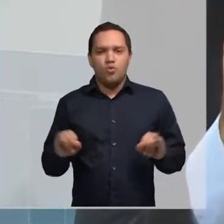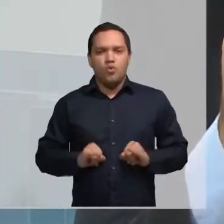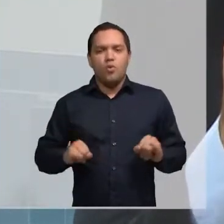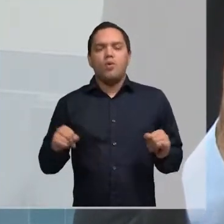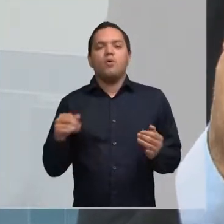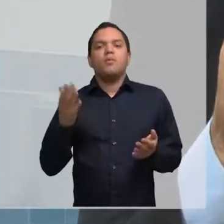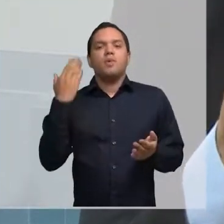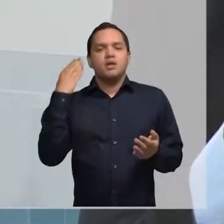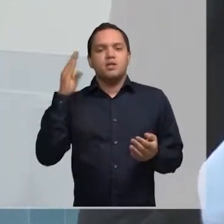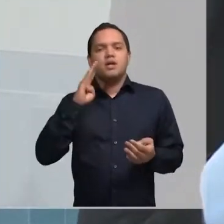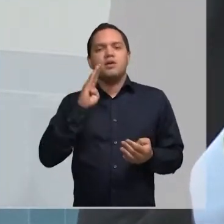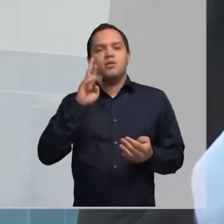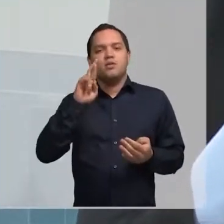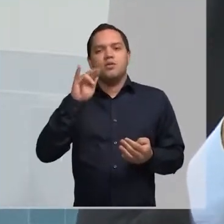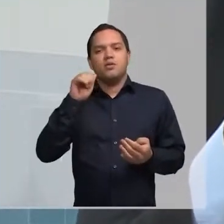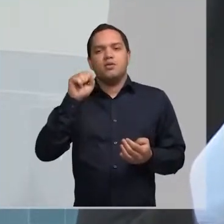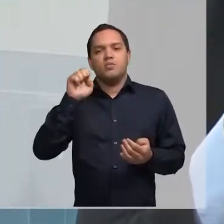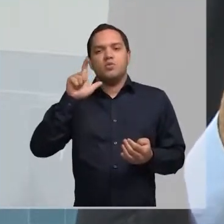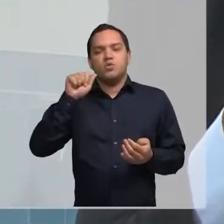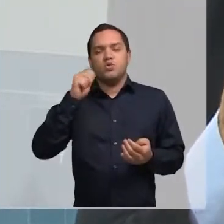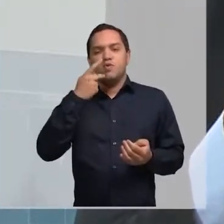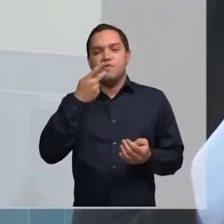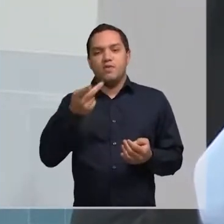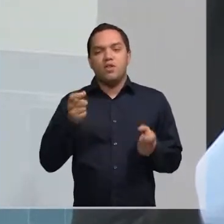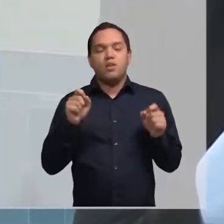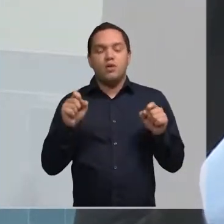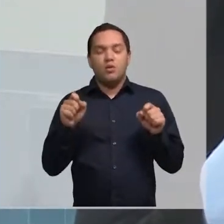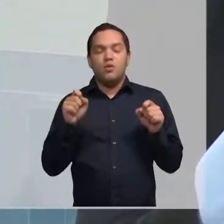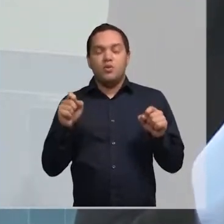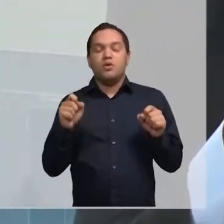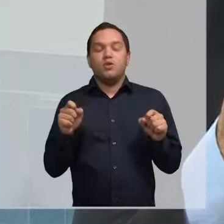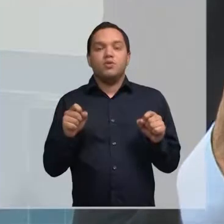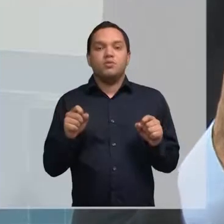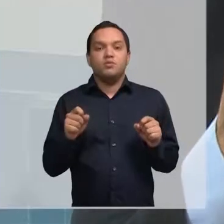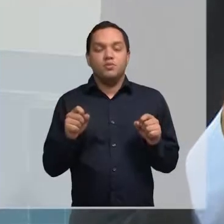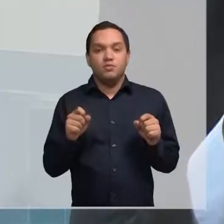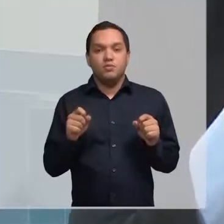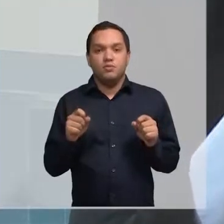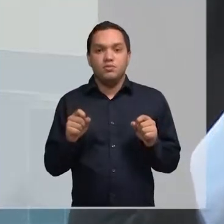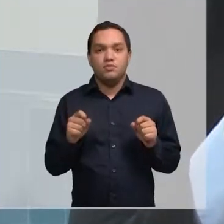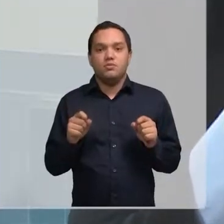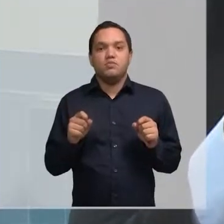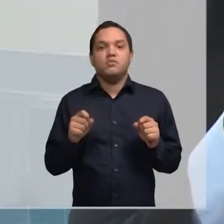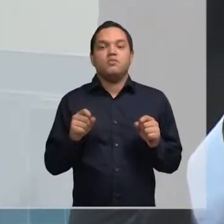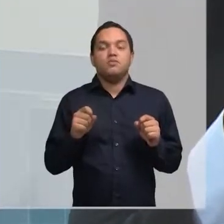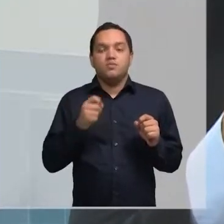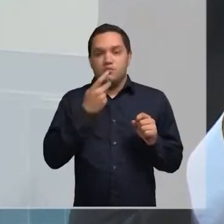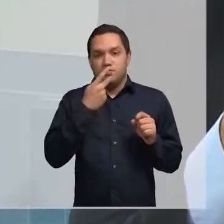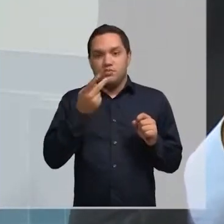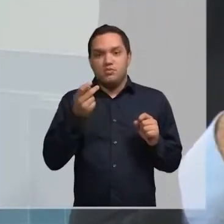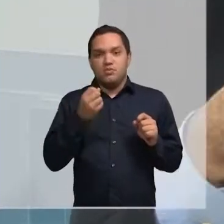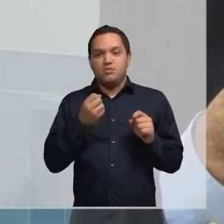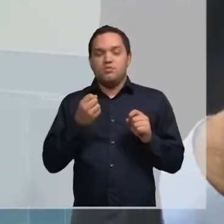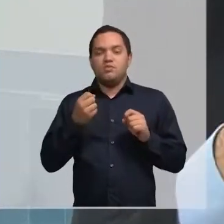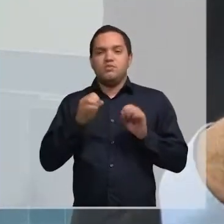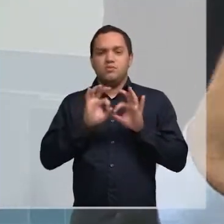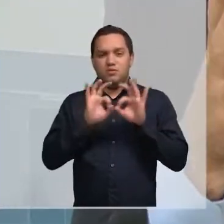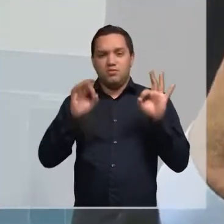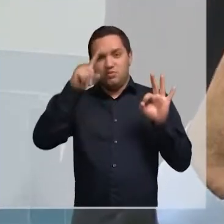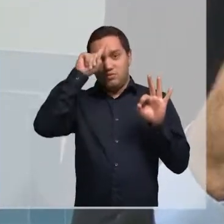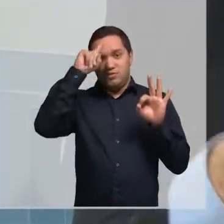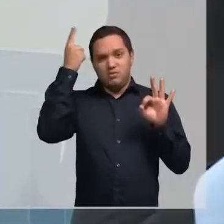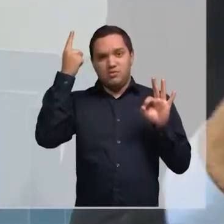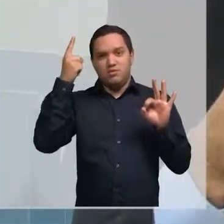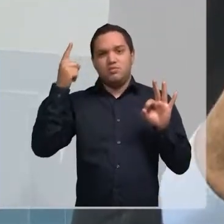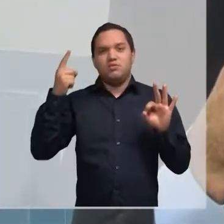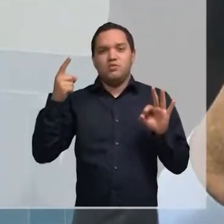frase, eles eram detentores da opinião brasileira. Era o monopólio. Monopólio. O Brizola criou uma frase, eu não estou a dizer como ele